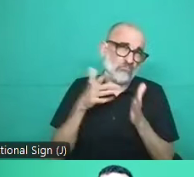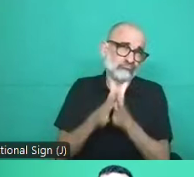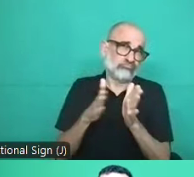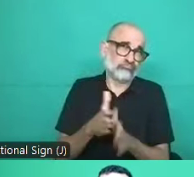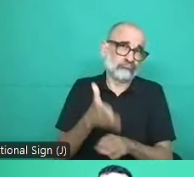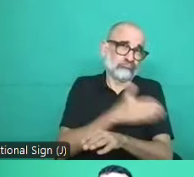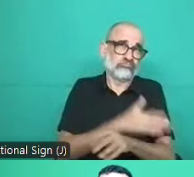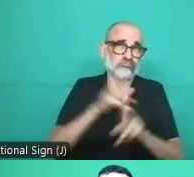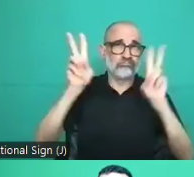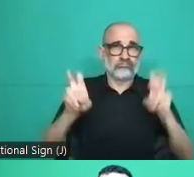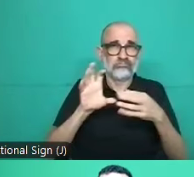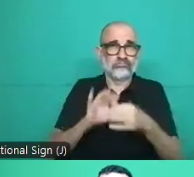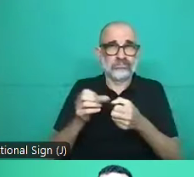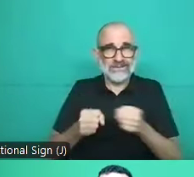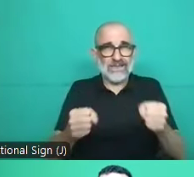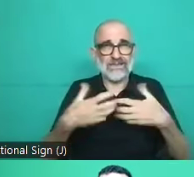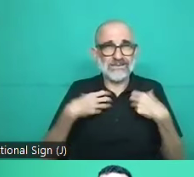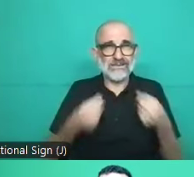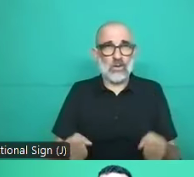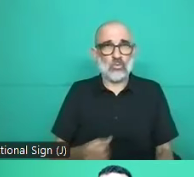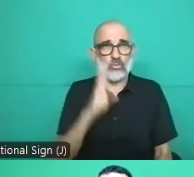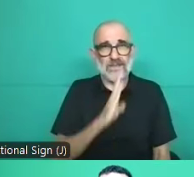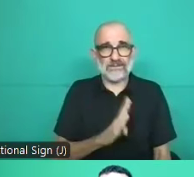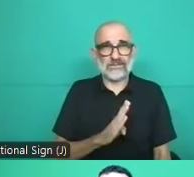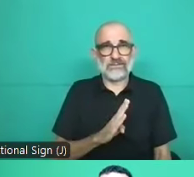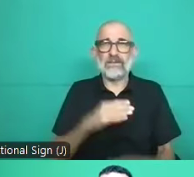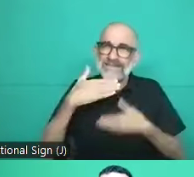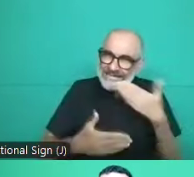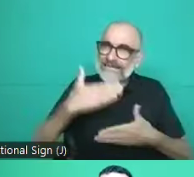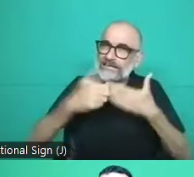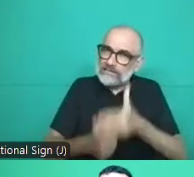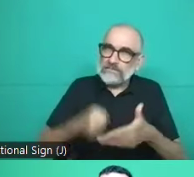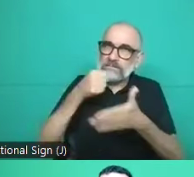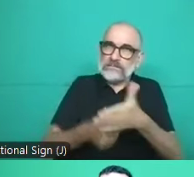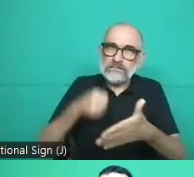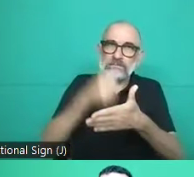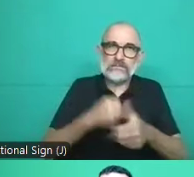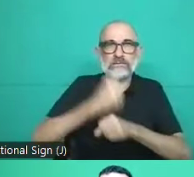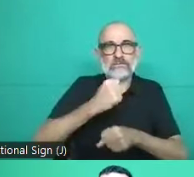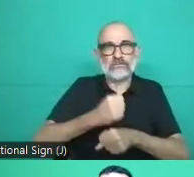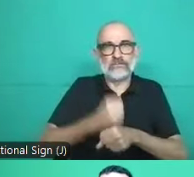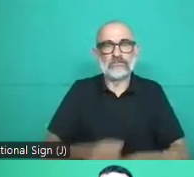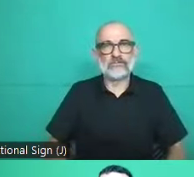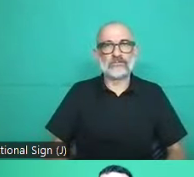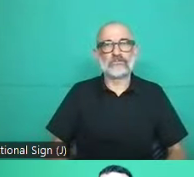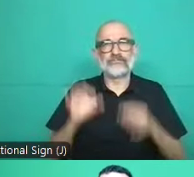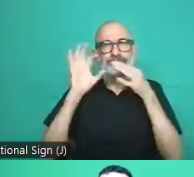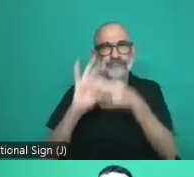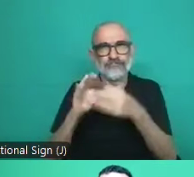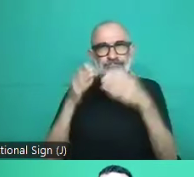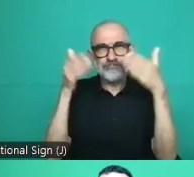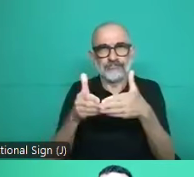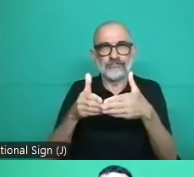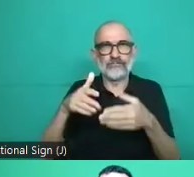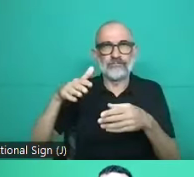muito intensa e agora, sobretudo, com a nossa Secretaria de Informação e Saúde Digital e o programa Mais Acesso